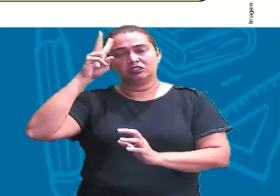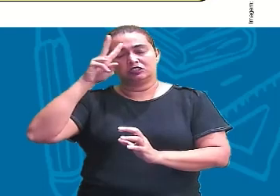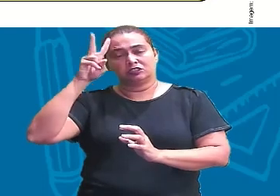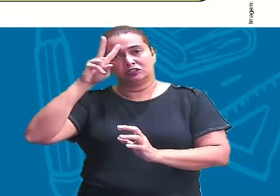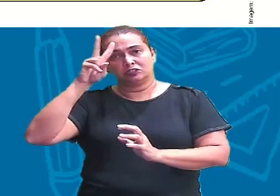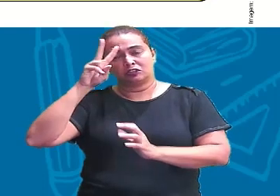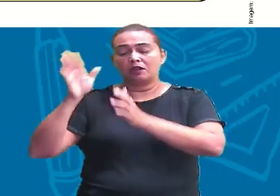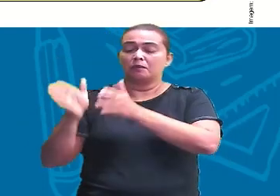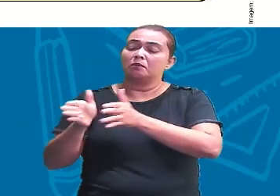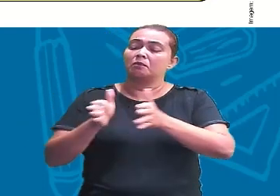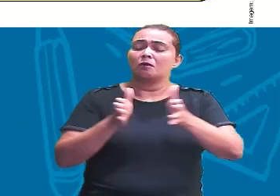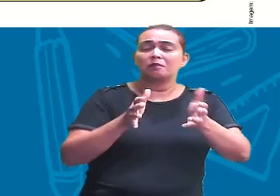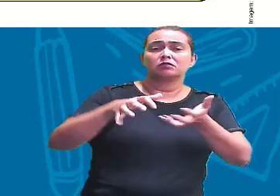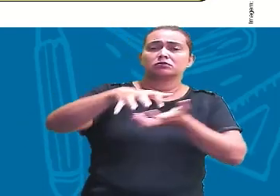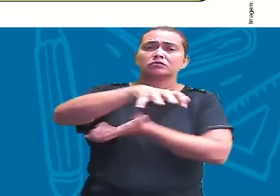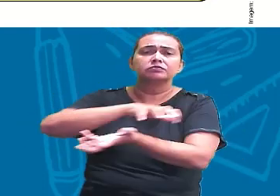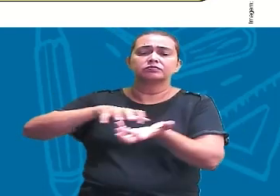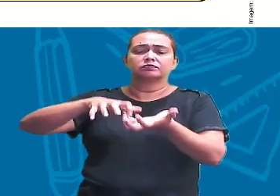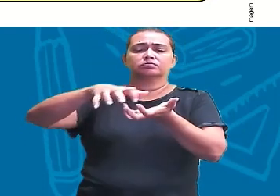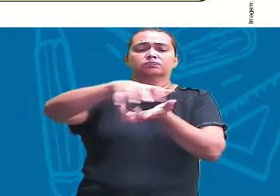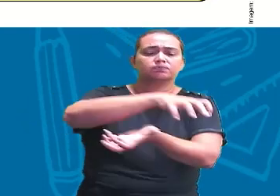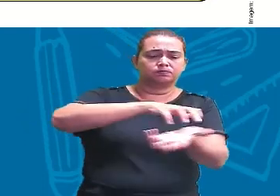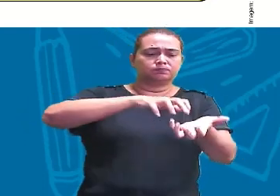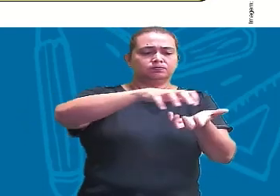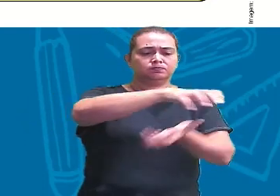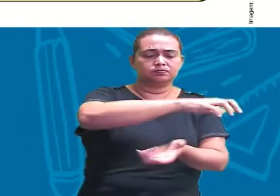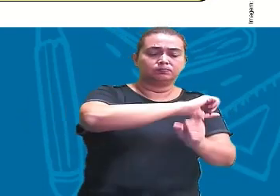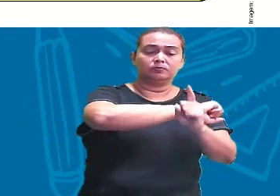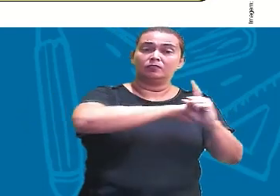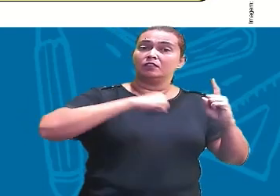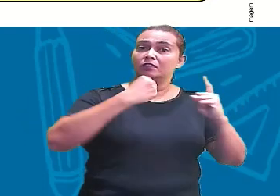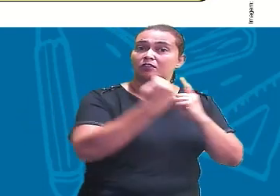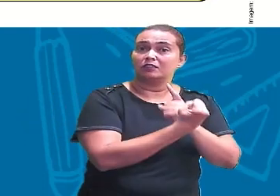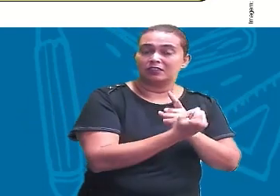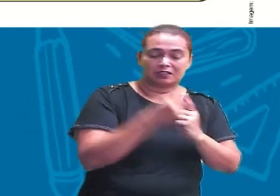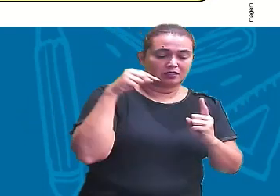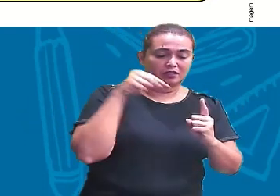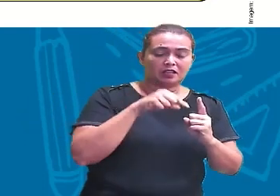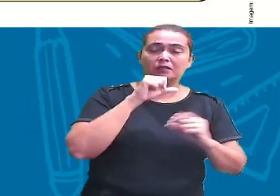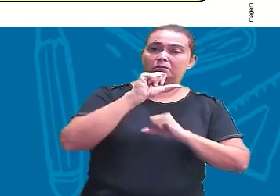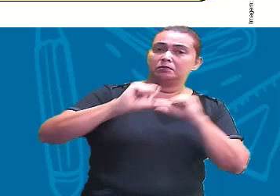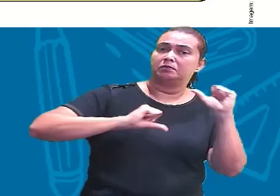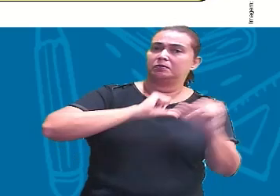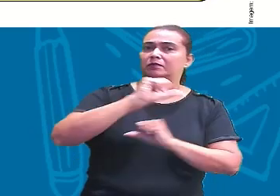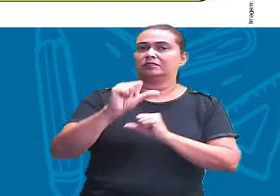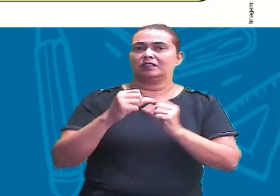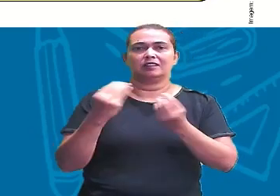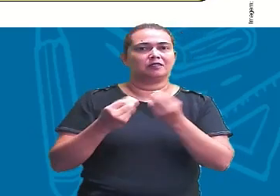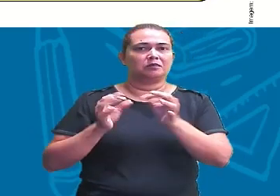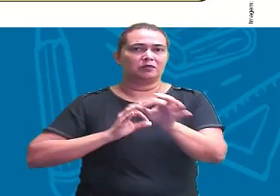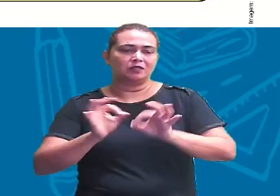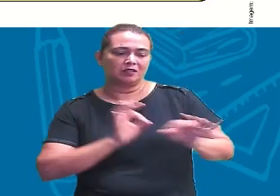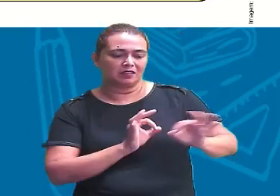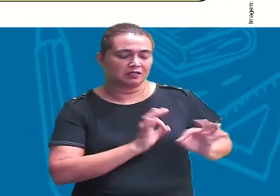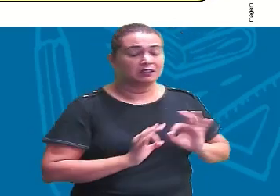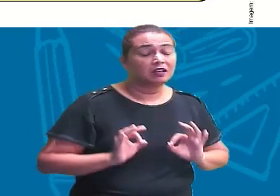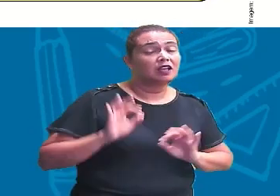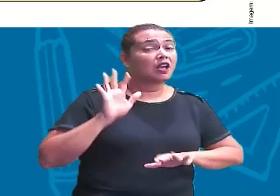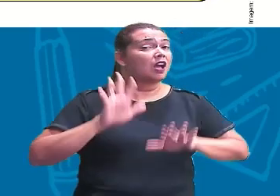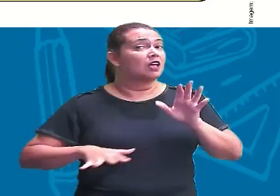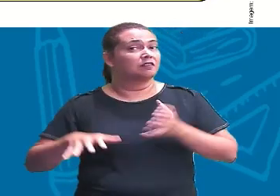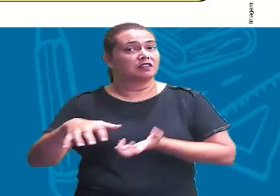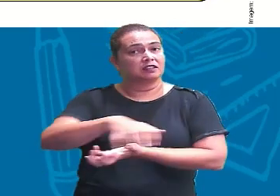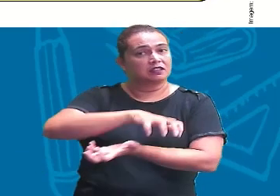acabaram transformando, mudando a forma com que a sociedade se organiza. Muitas vezes uma revolução, ela